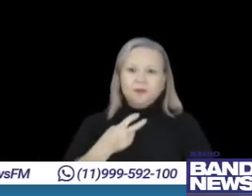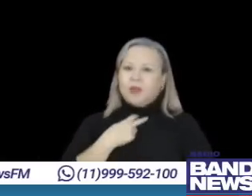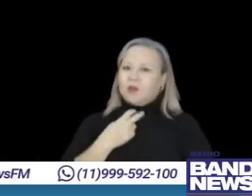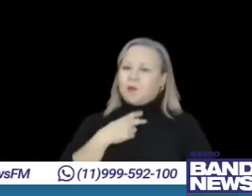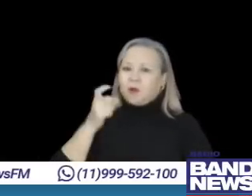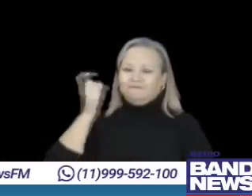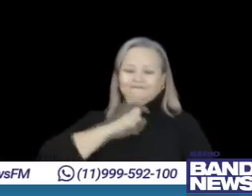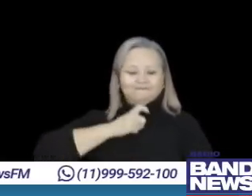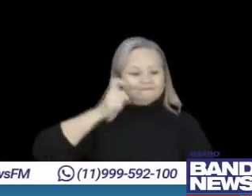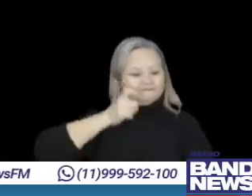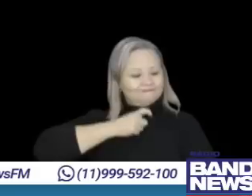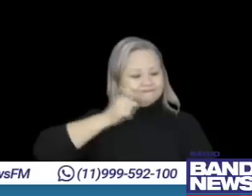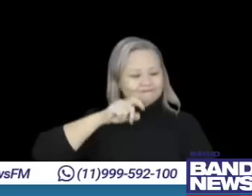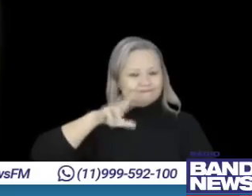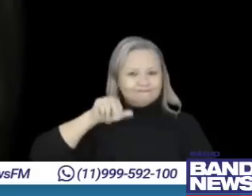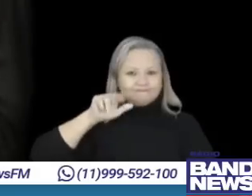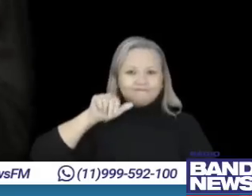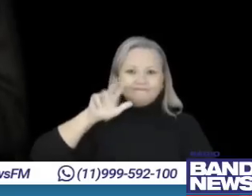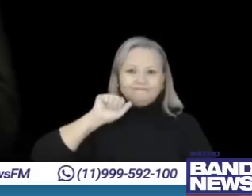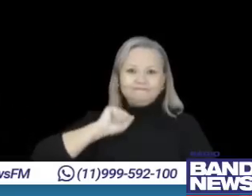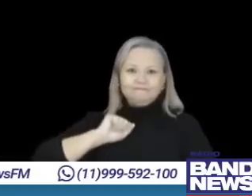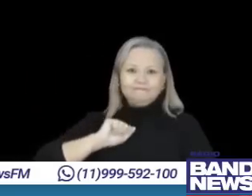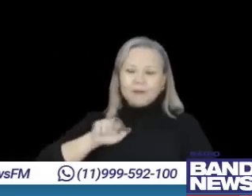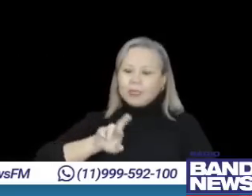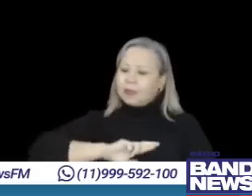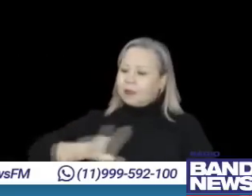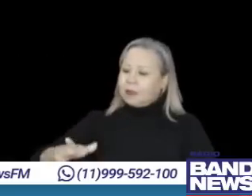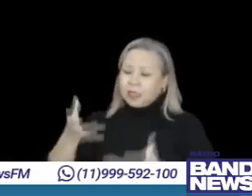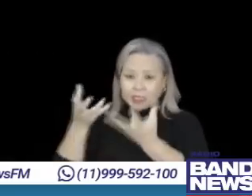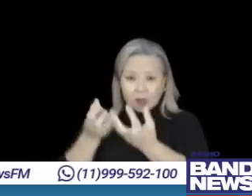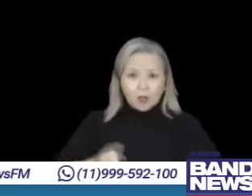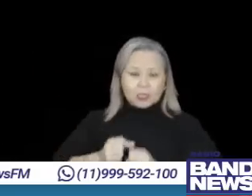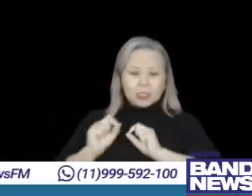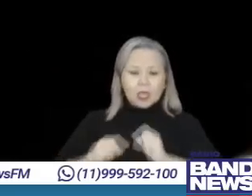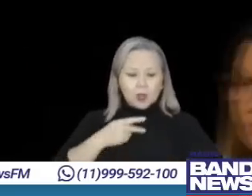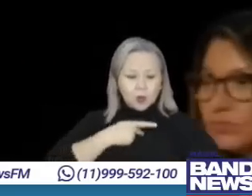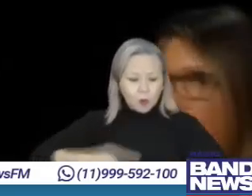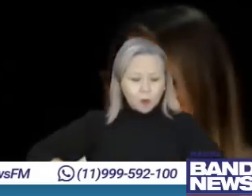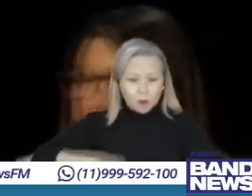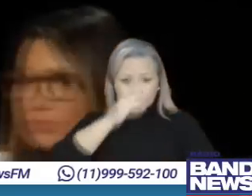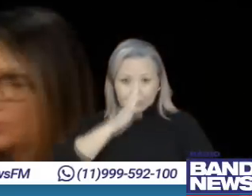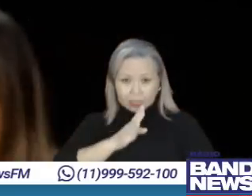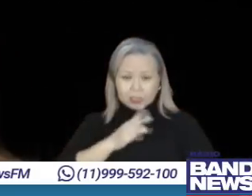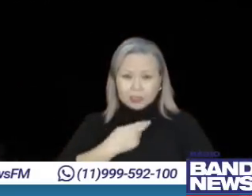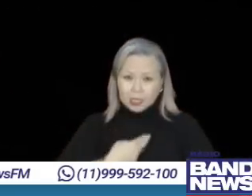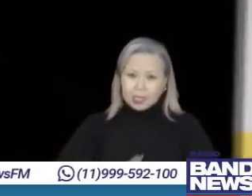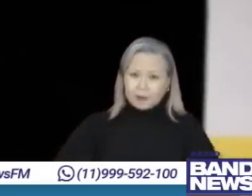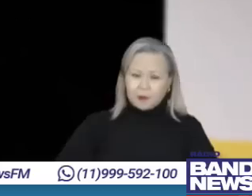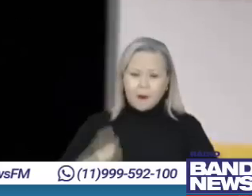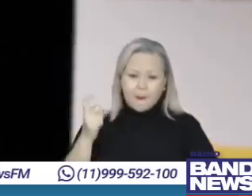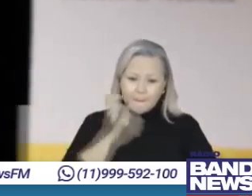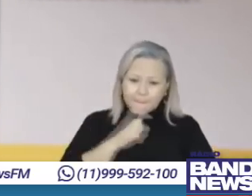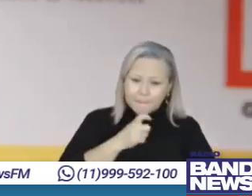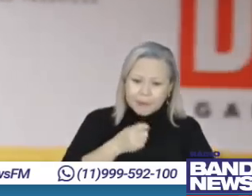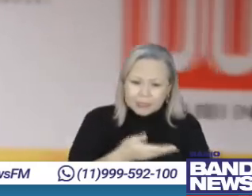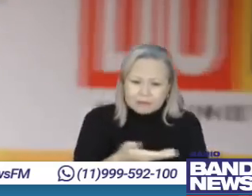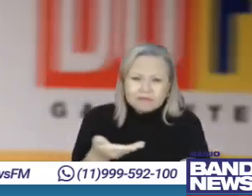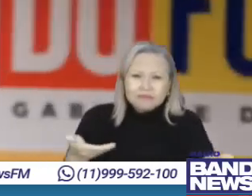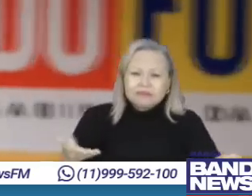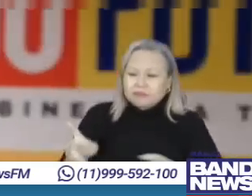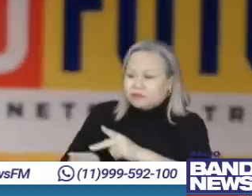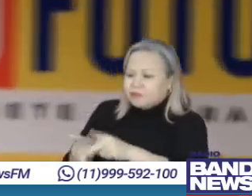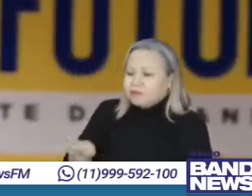mentir. Bom, aí a fala do presidente eleito, Luiz Inácio Lula da Silva, está em Brasília para uma série de encontros. Ontem